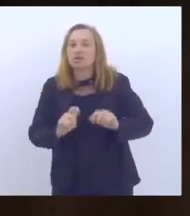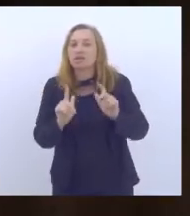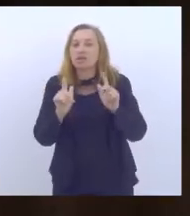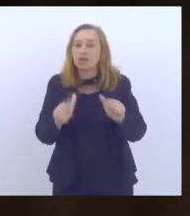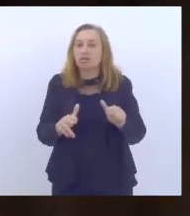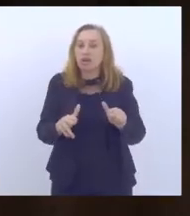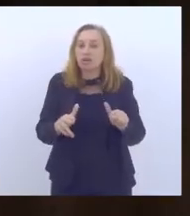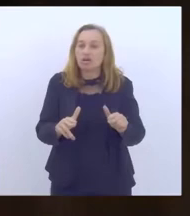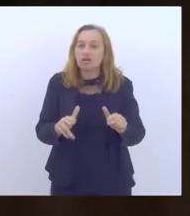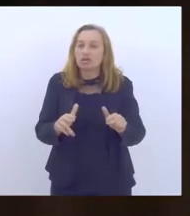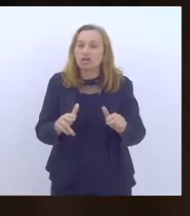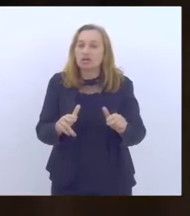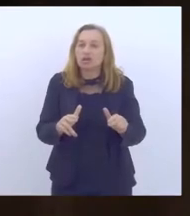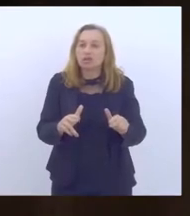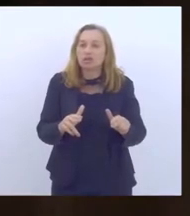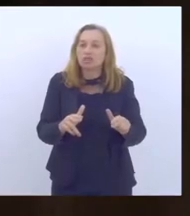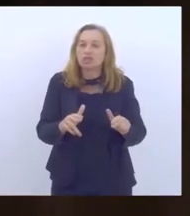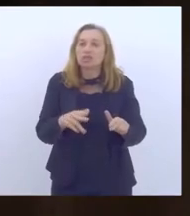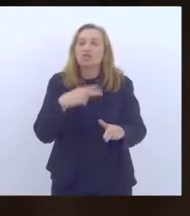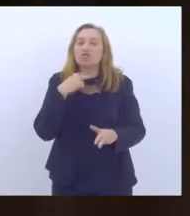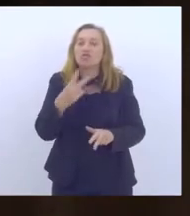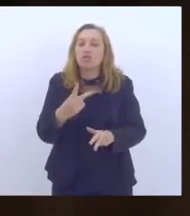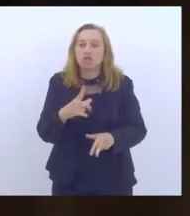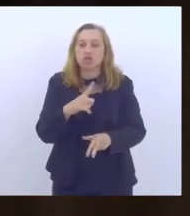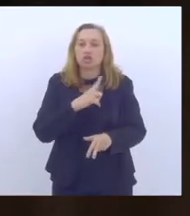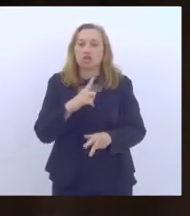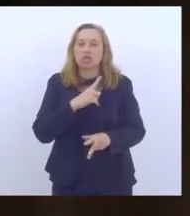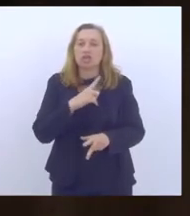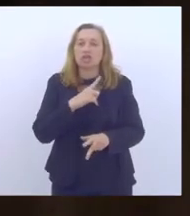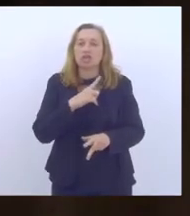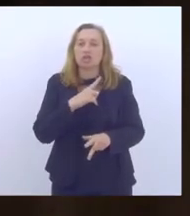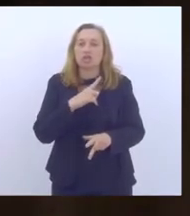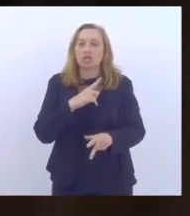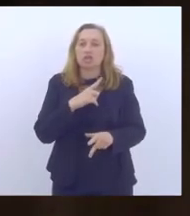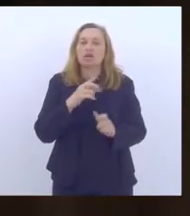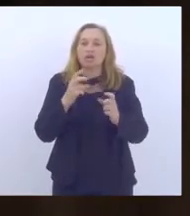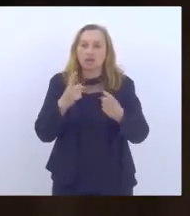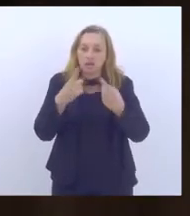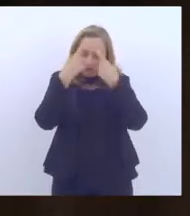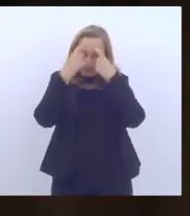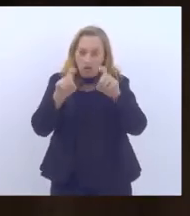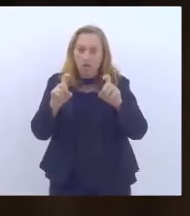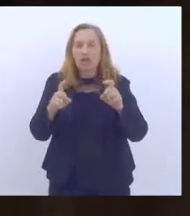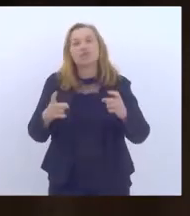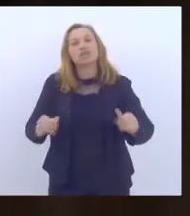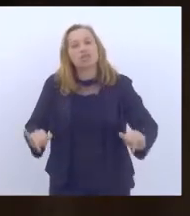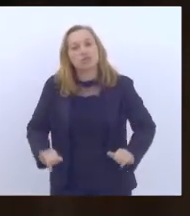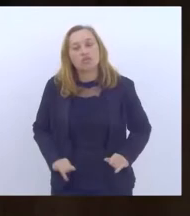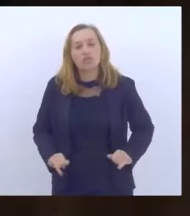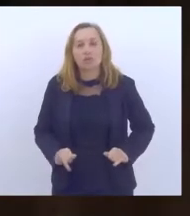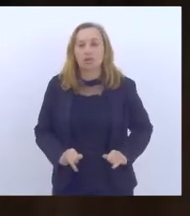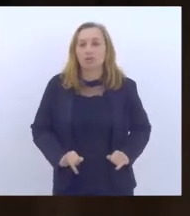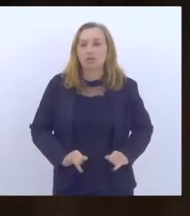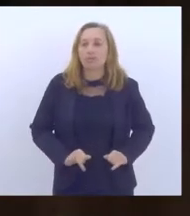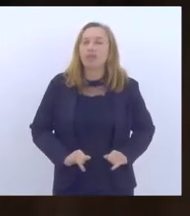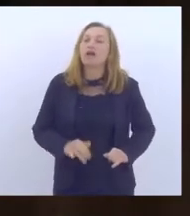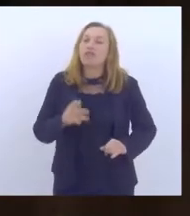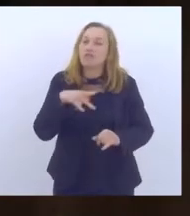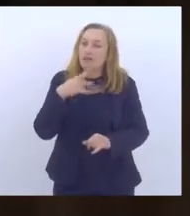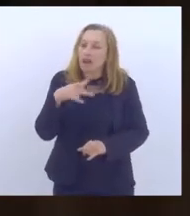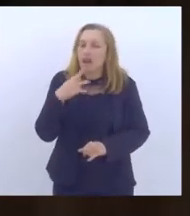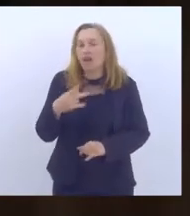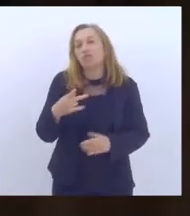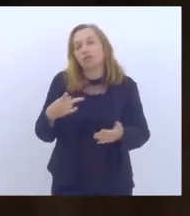de vocal de dar voz e ecu a tamanha violência sofrida E aí eu tenho que